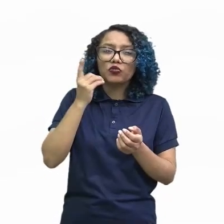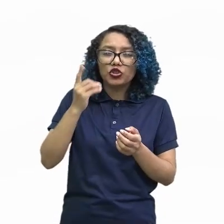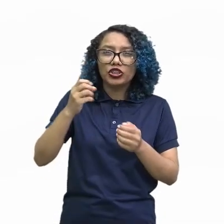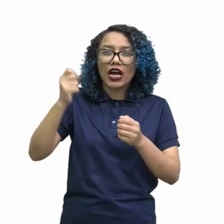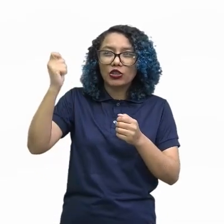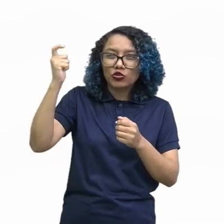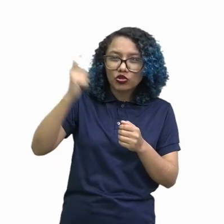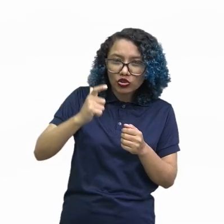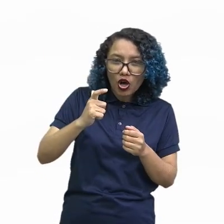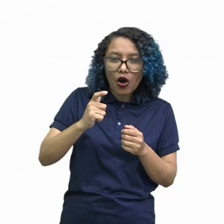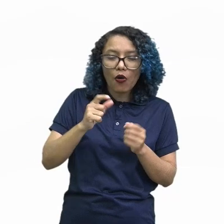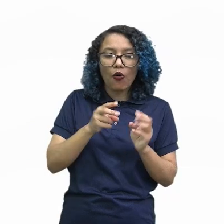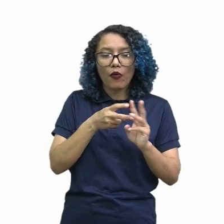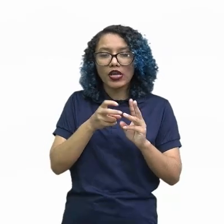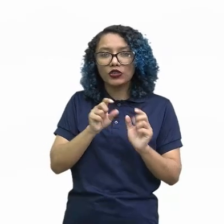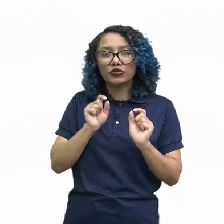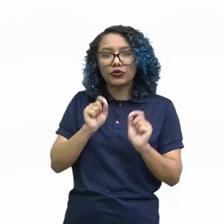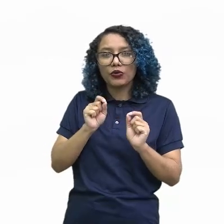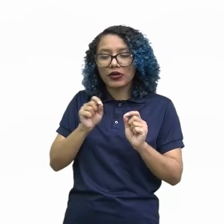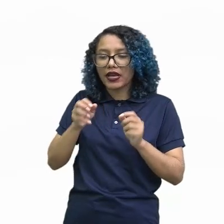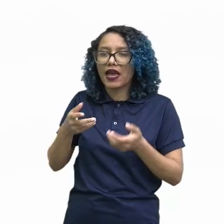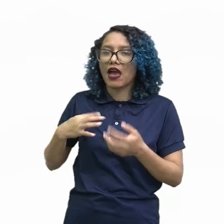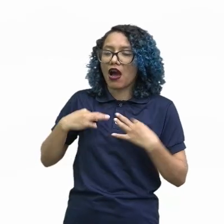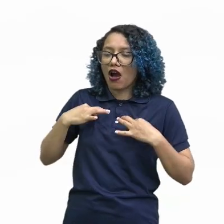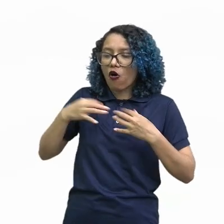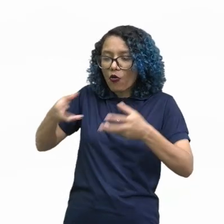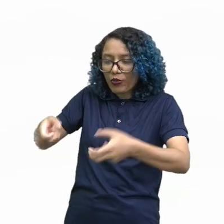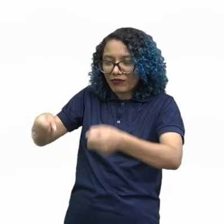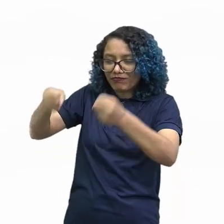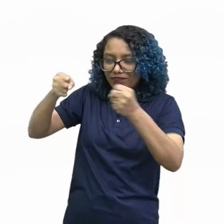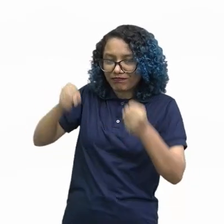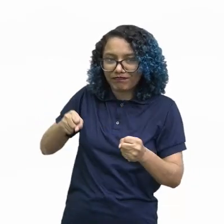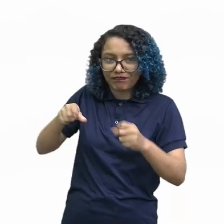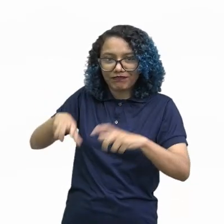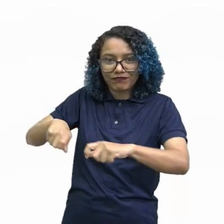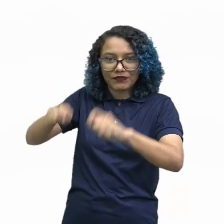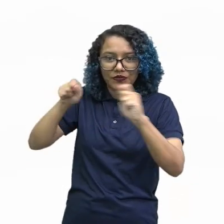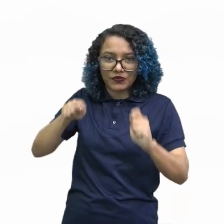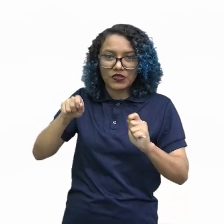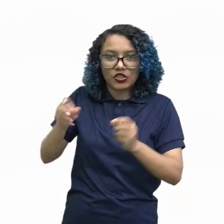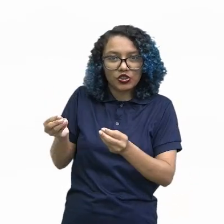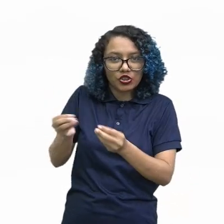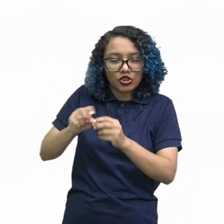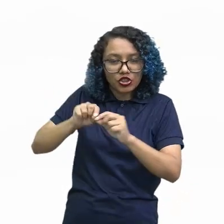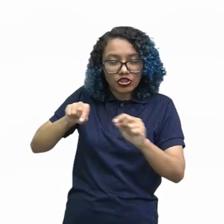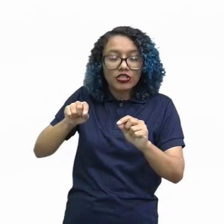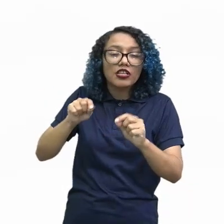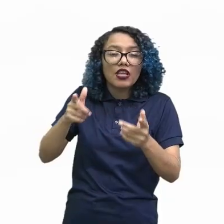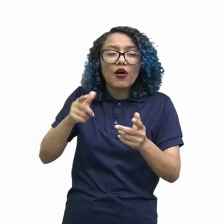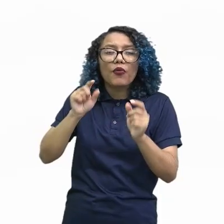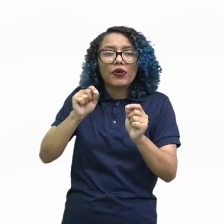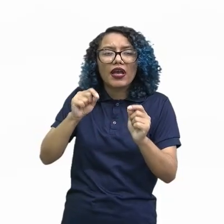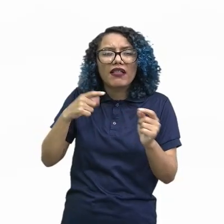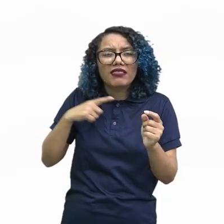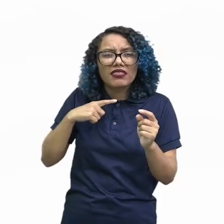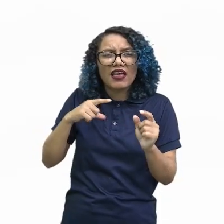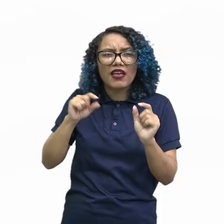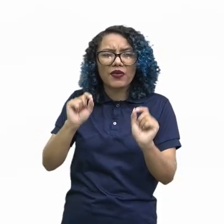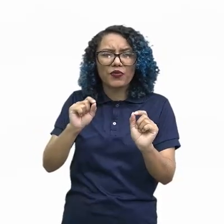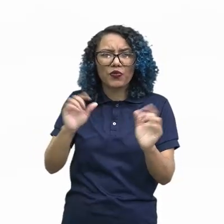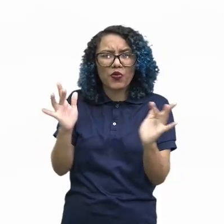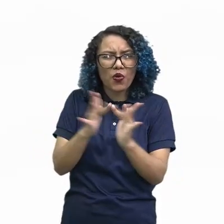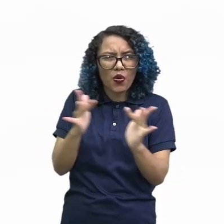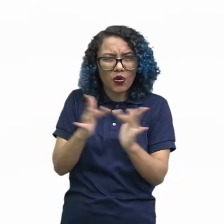português. Então, observe que a gente consegue visualizar nesse poema exatamente o choque cultural entre esses dois povos, o